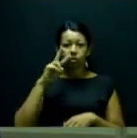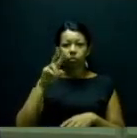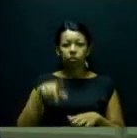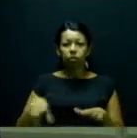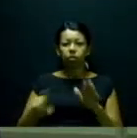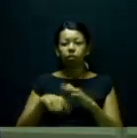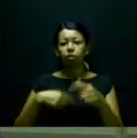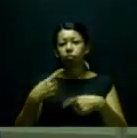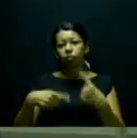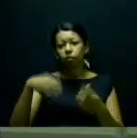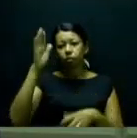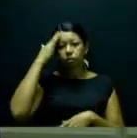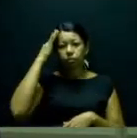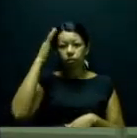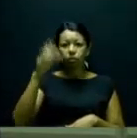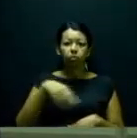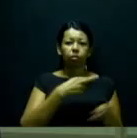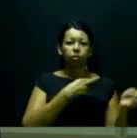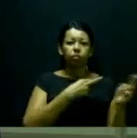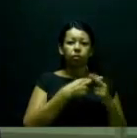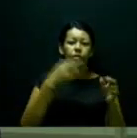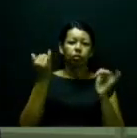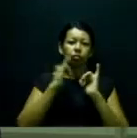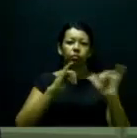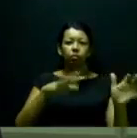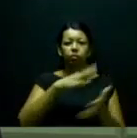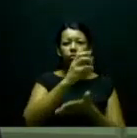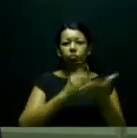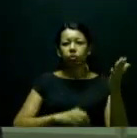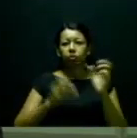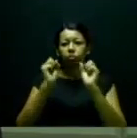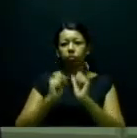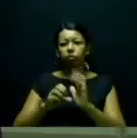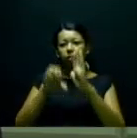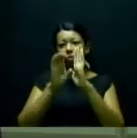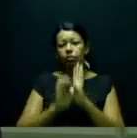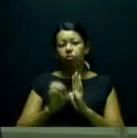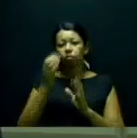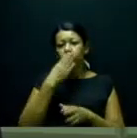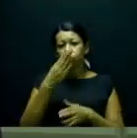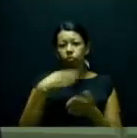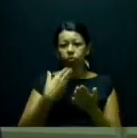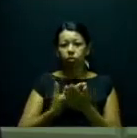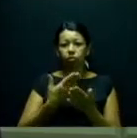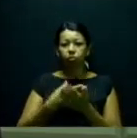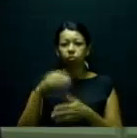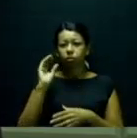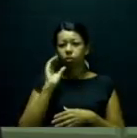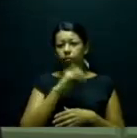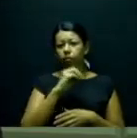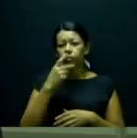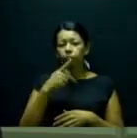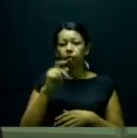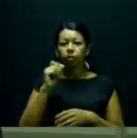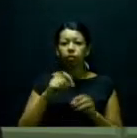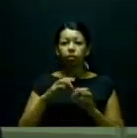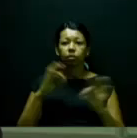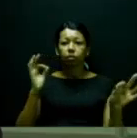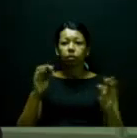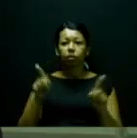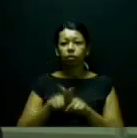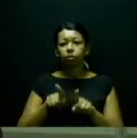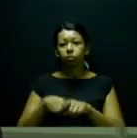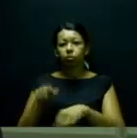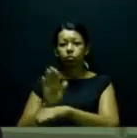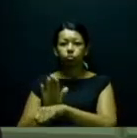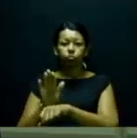regimentais, após ouvido do outro plenário, envio de ofício ao Poder Executivo solicitando estudos urgentes visando estender benefício